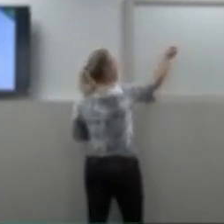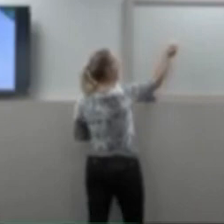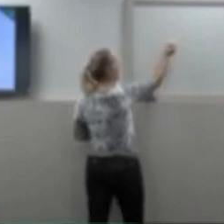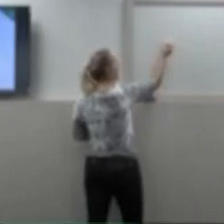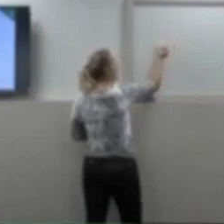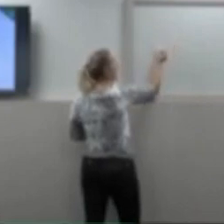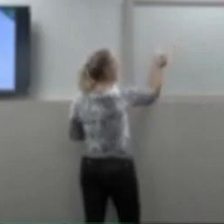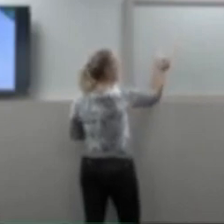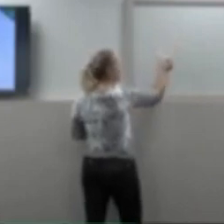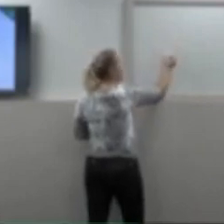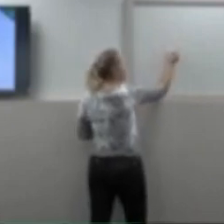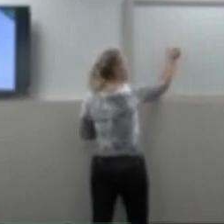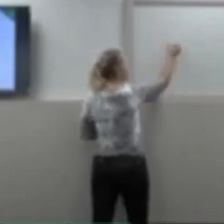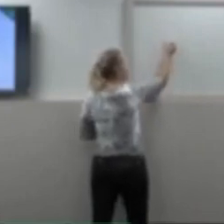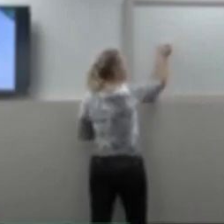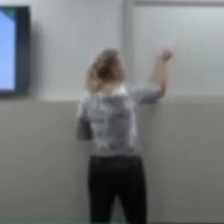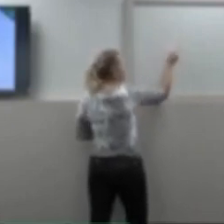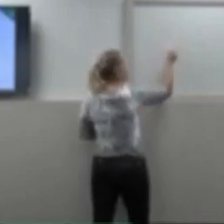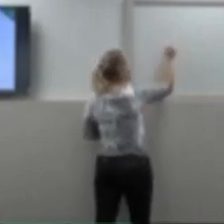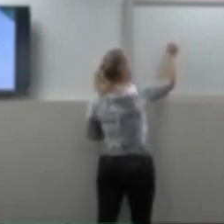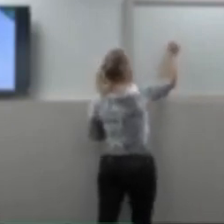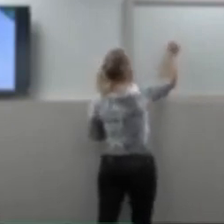seja, uma parte,